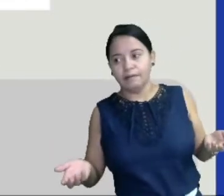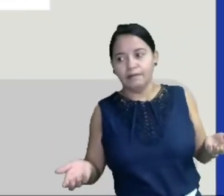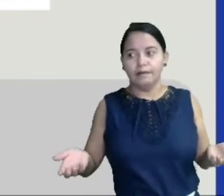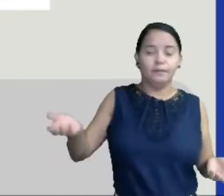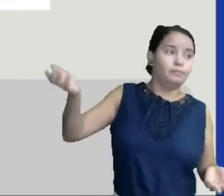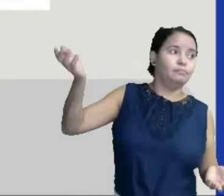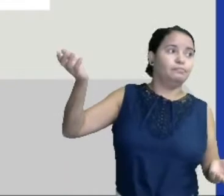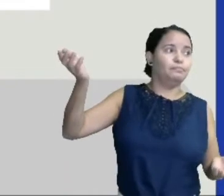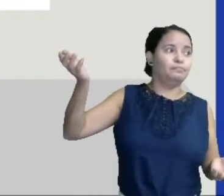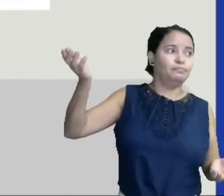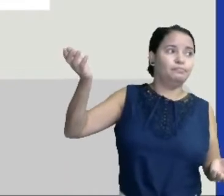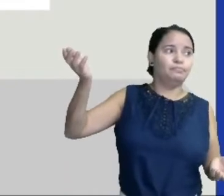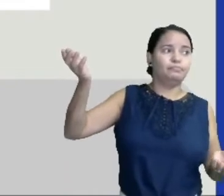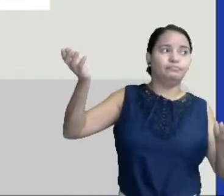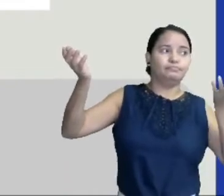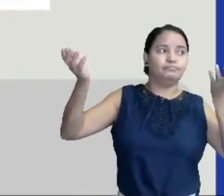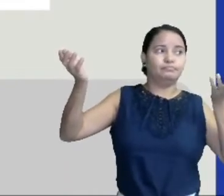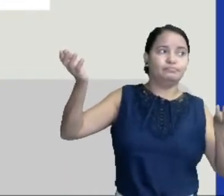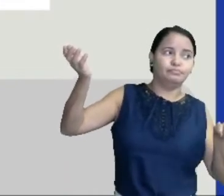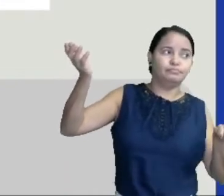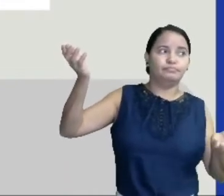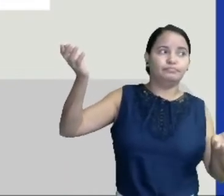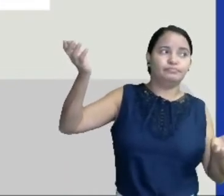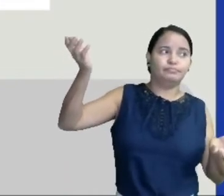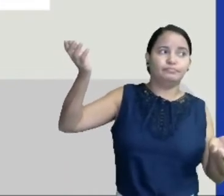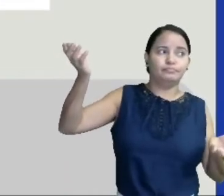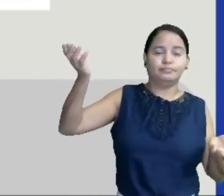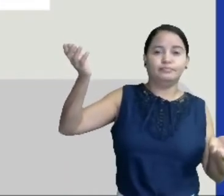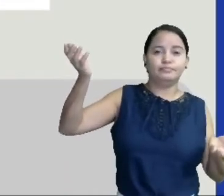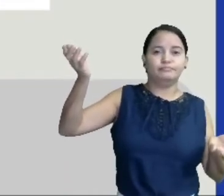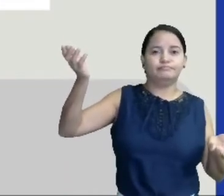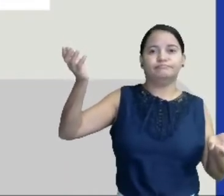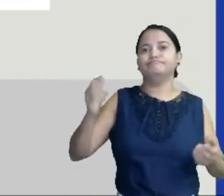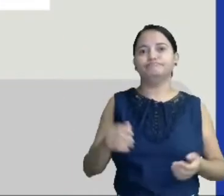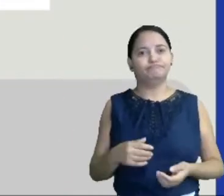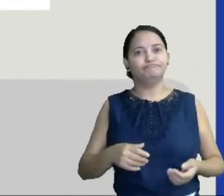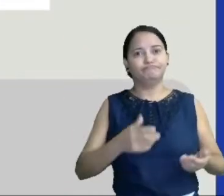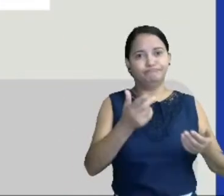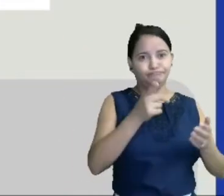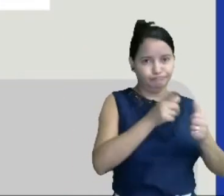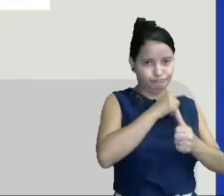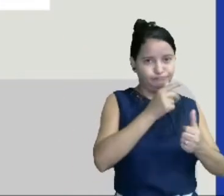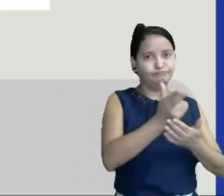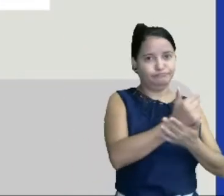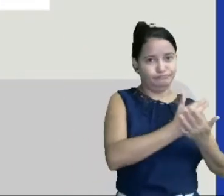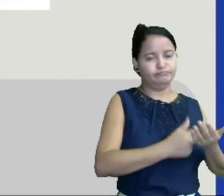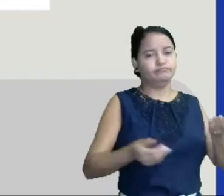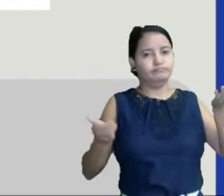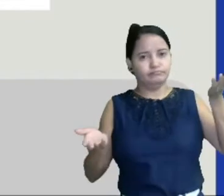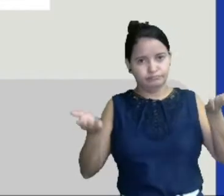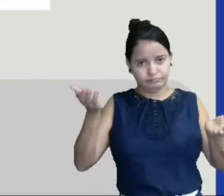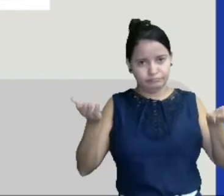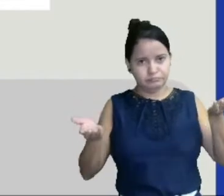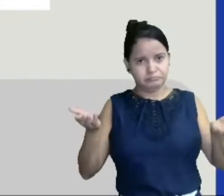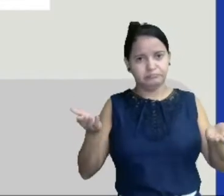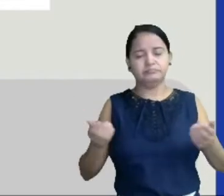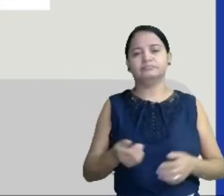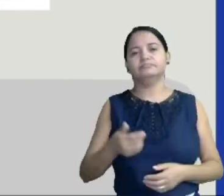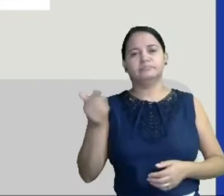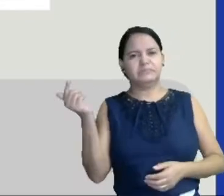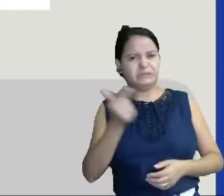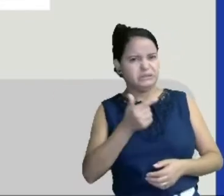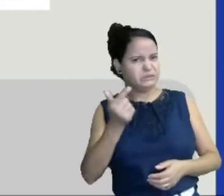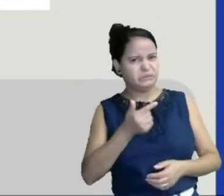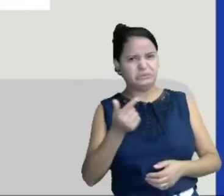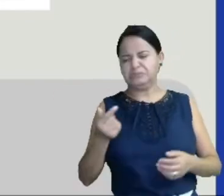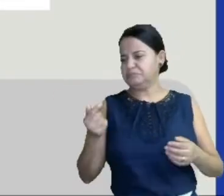observa o que que numa uma das figuras ao equilíbrio e na outra algum desequilíbrio um véi eu estipulei